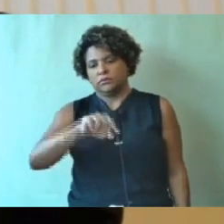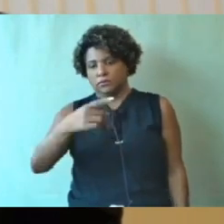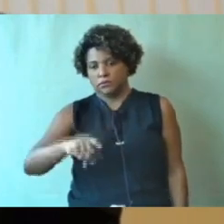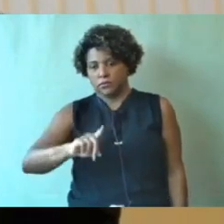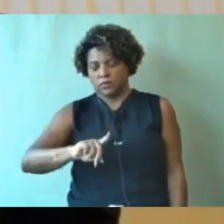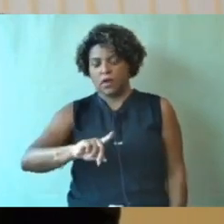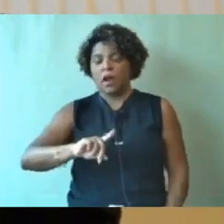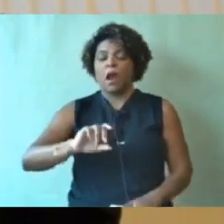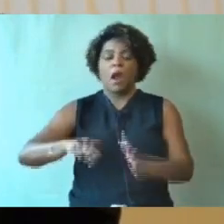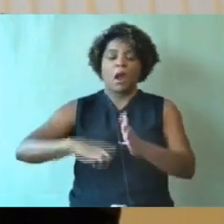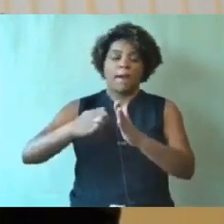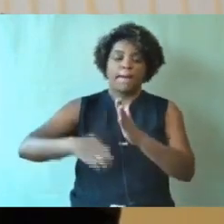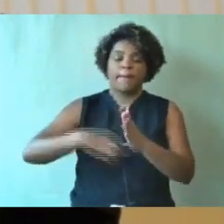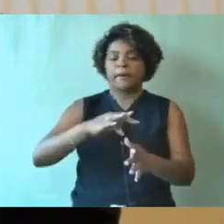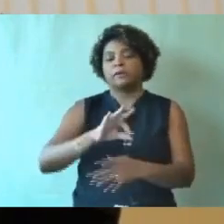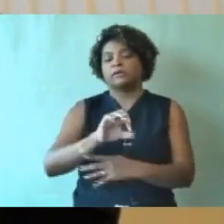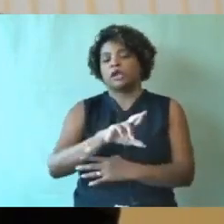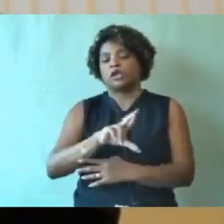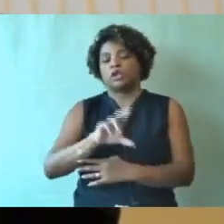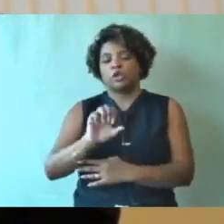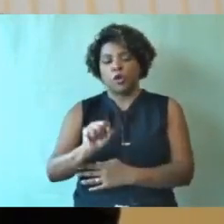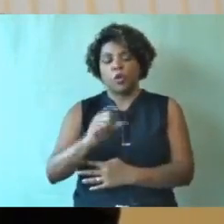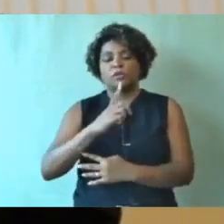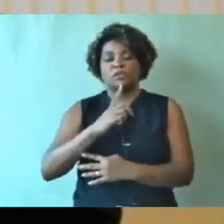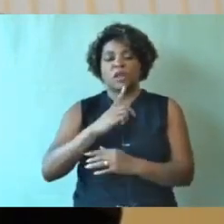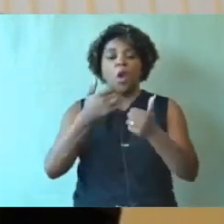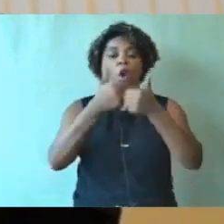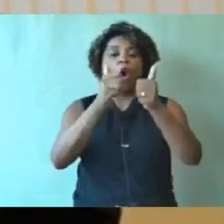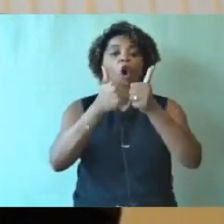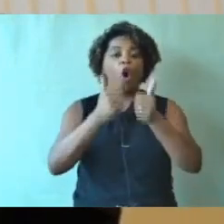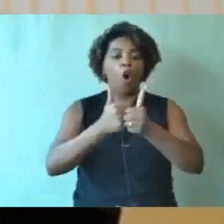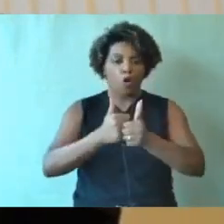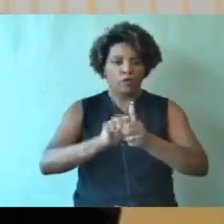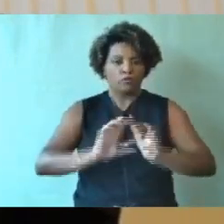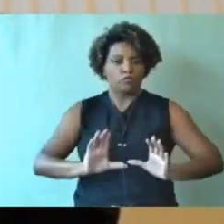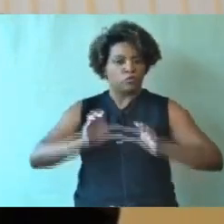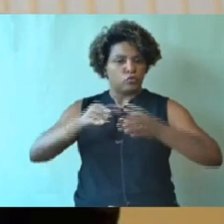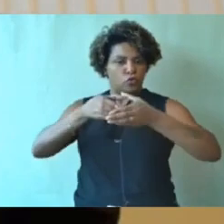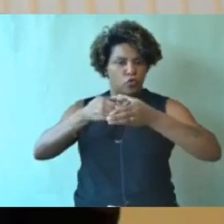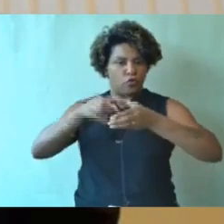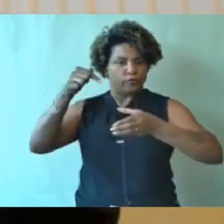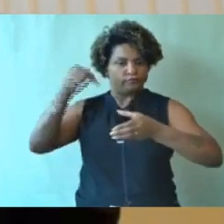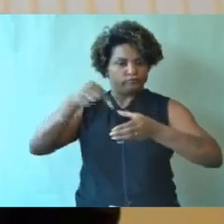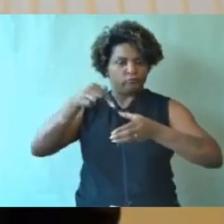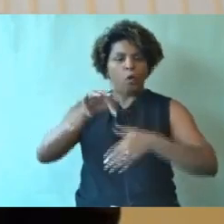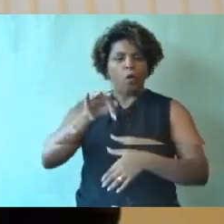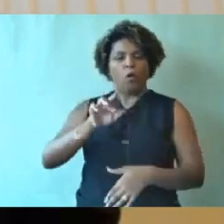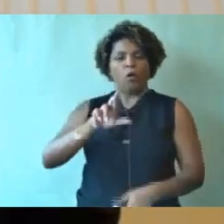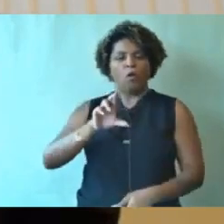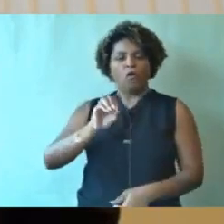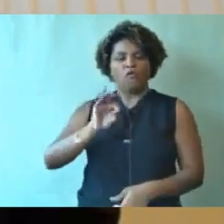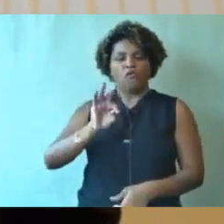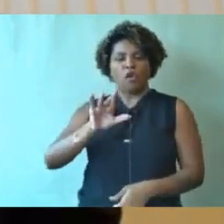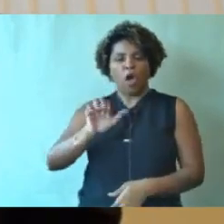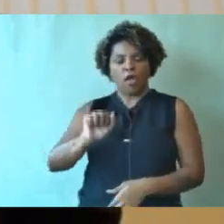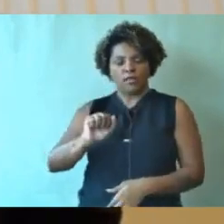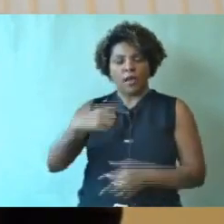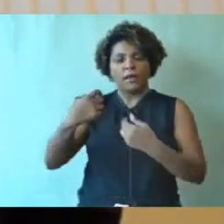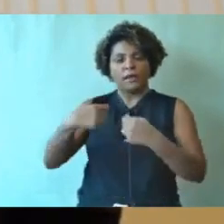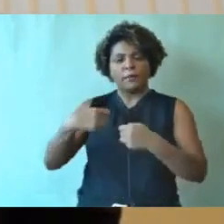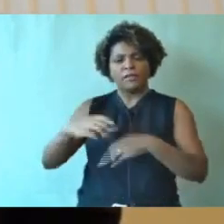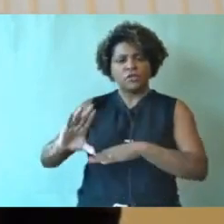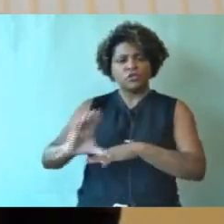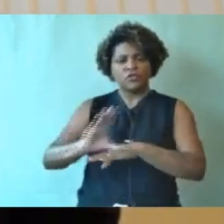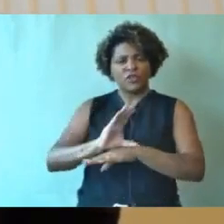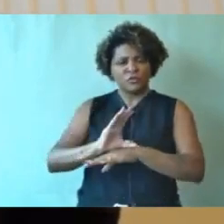ela tem uma frota que vence esse ano alguns carros e ano que vem outros. Ela precisa do investimento em dois anos de 50 veículos no mínimo.